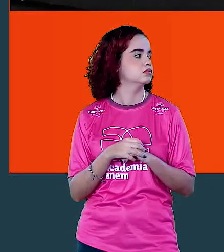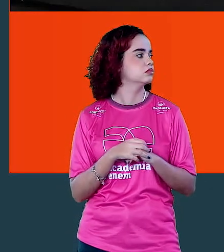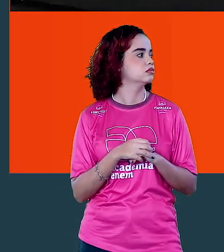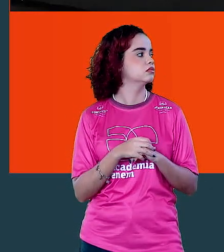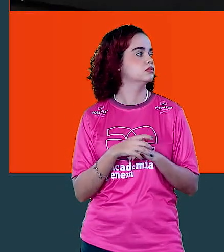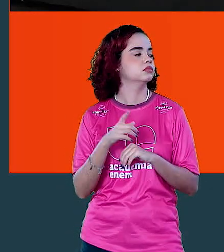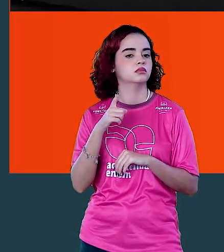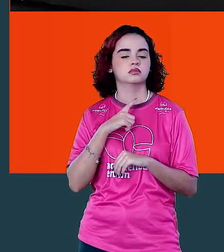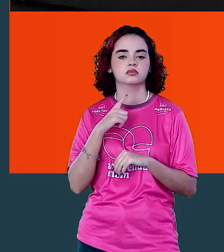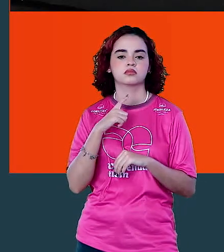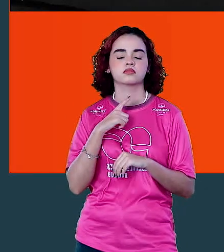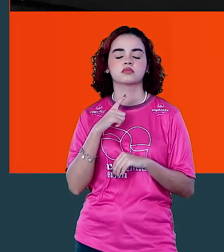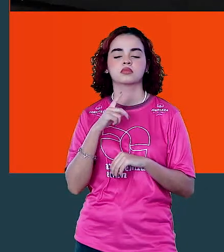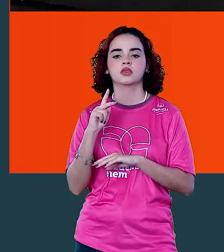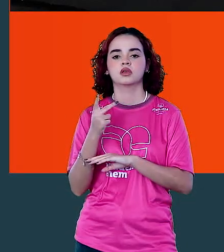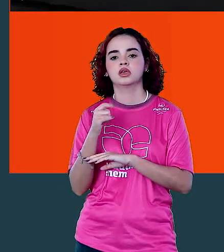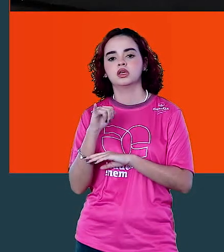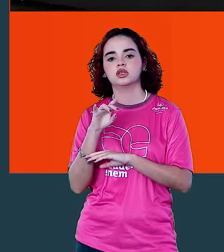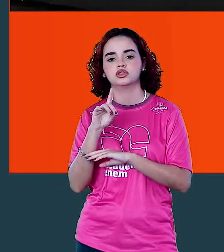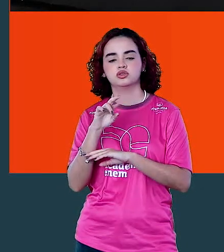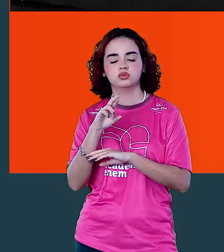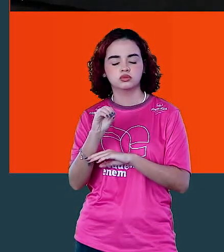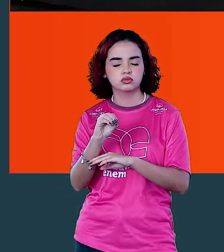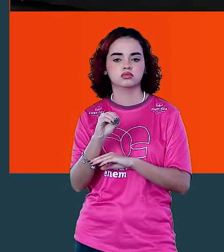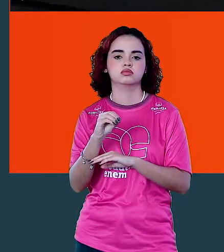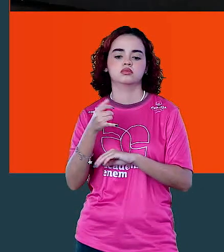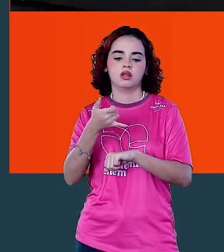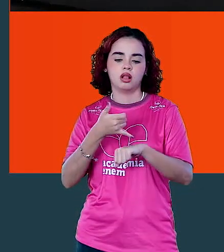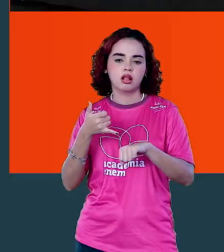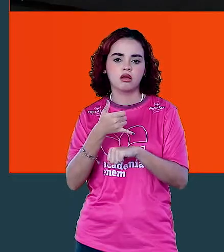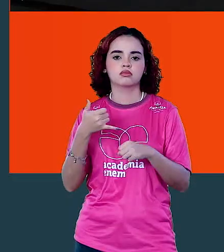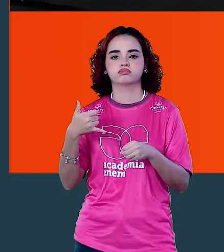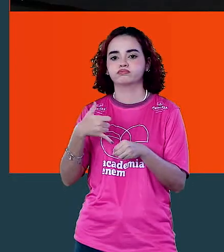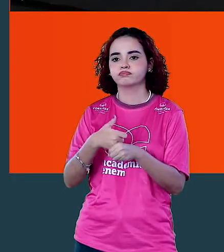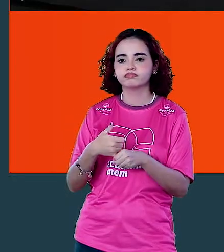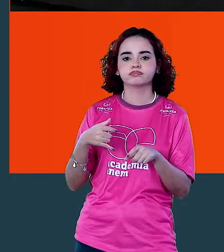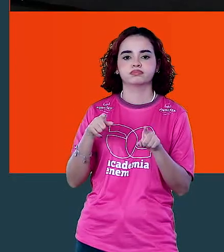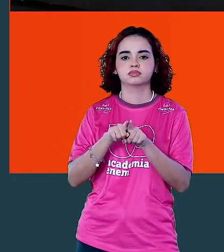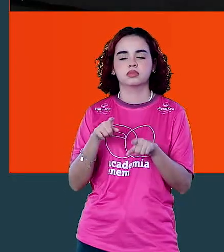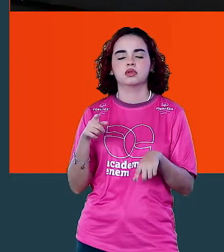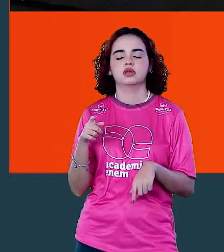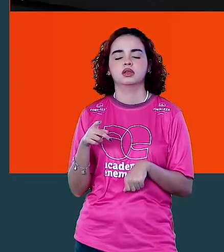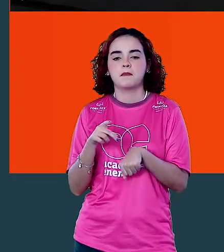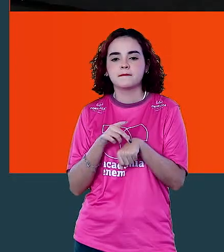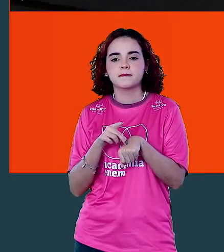tenho hidrocarbonetos, que é o óleo, que é o petróleo, que são moléculas o quê?